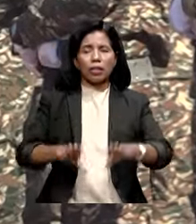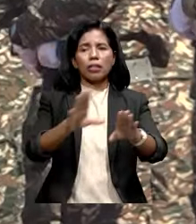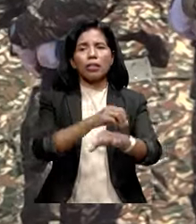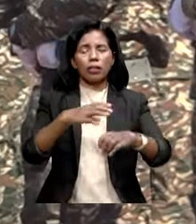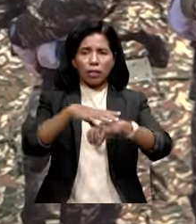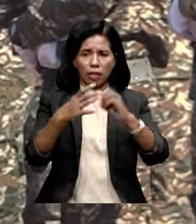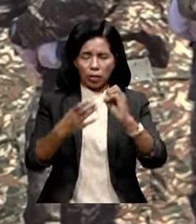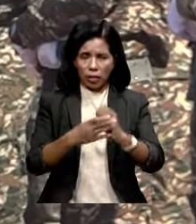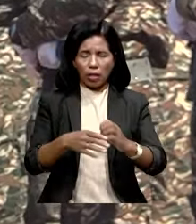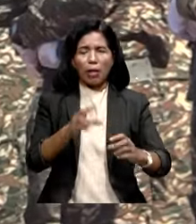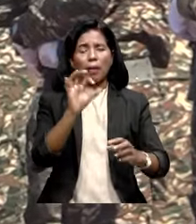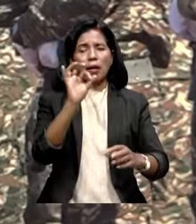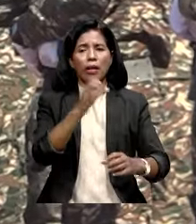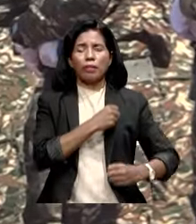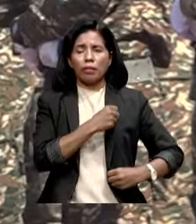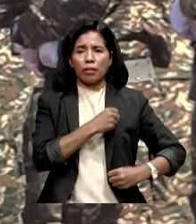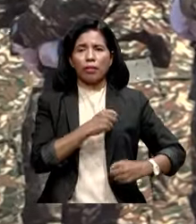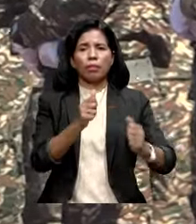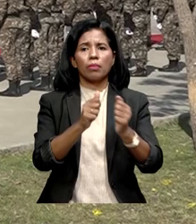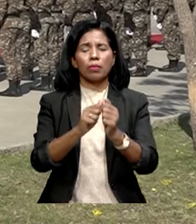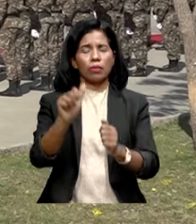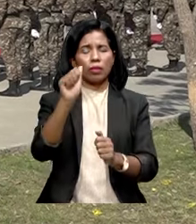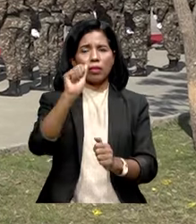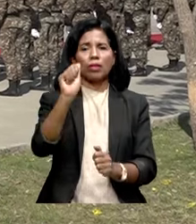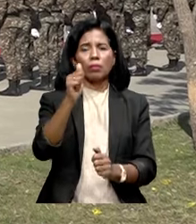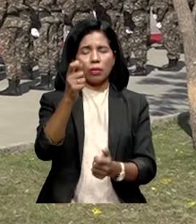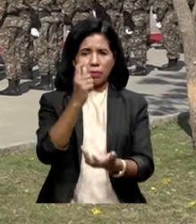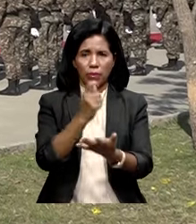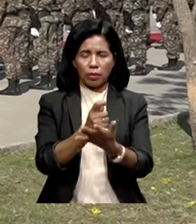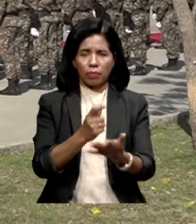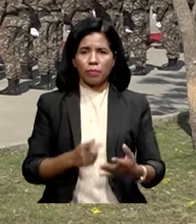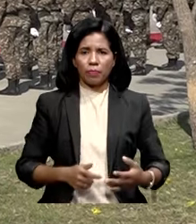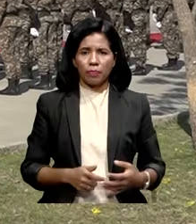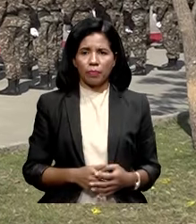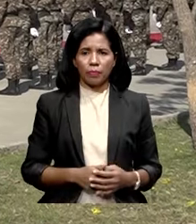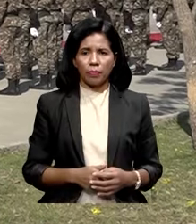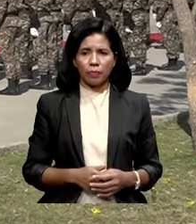membro FF de Tele é a moto Crihun Sanulurestin. Equipa cobertura, Ziamen.